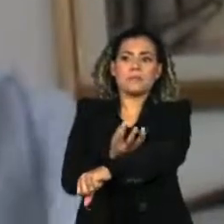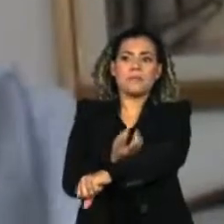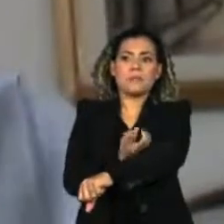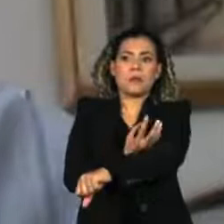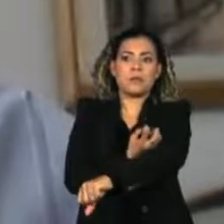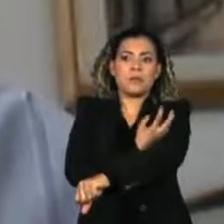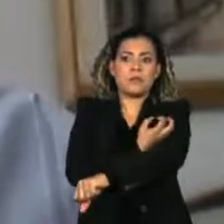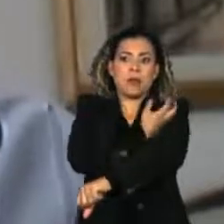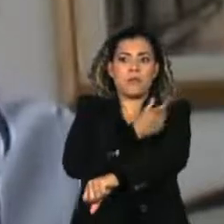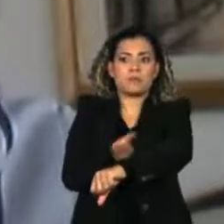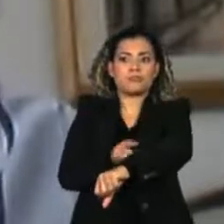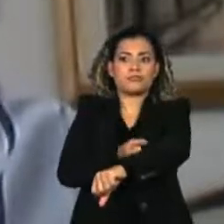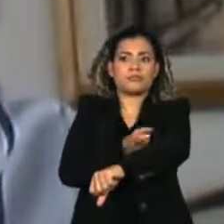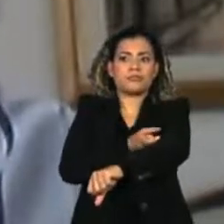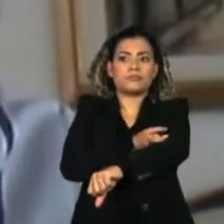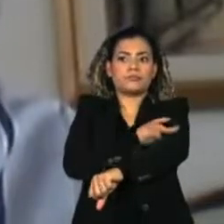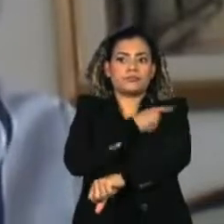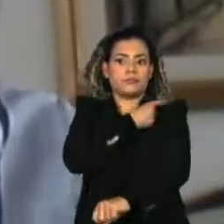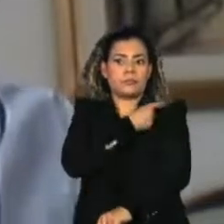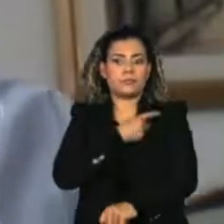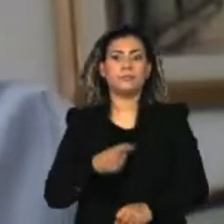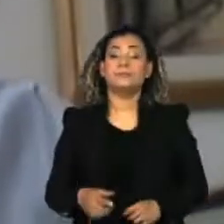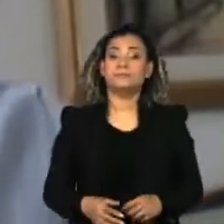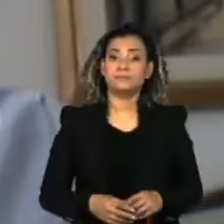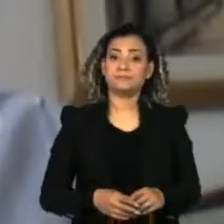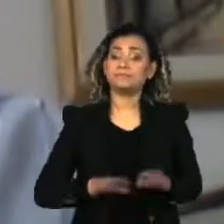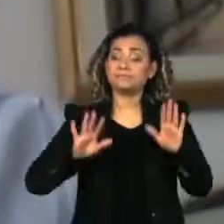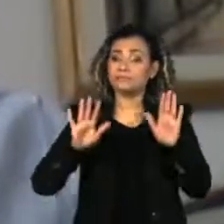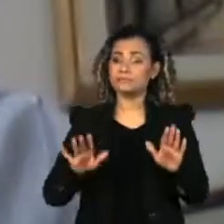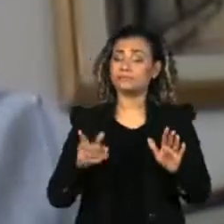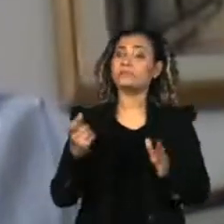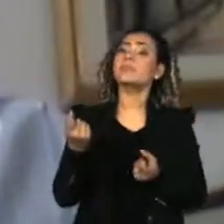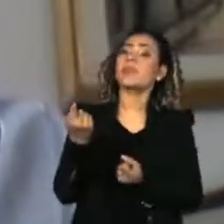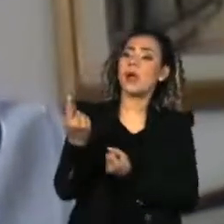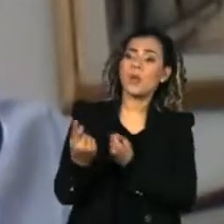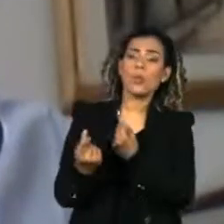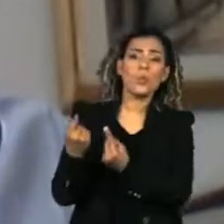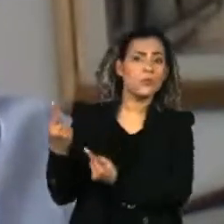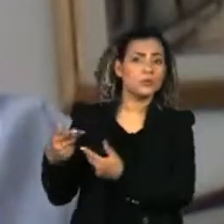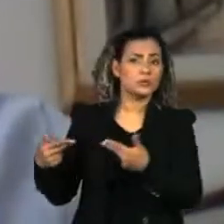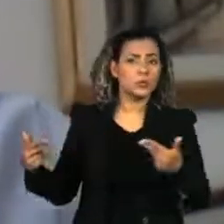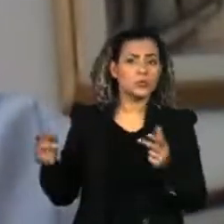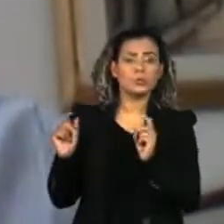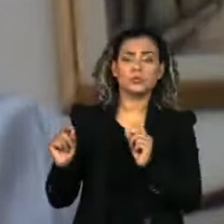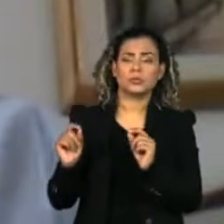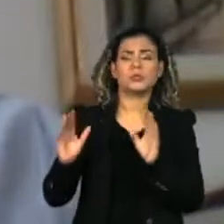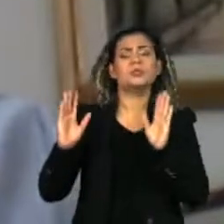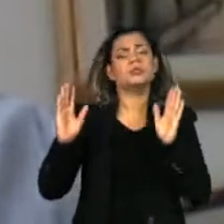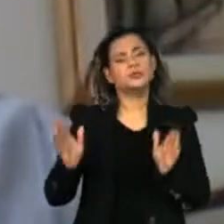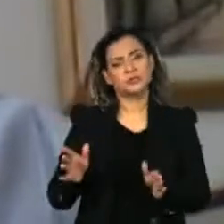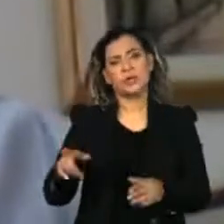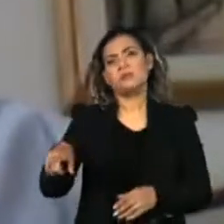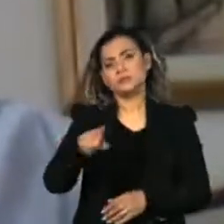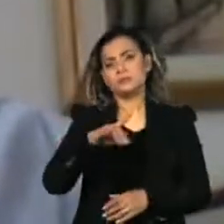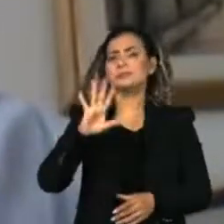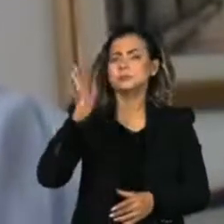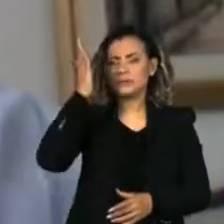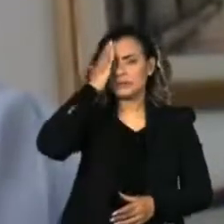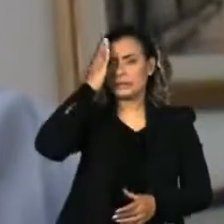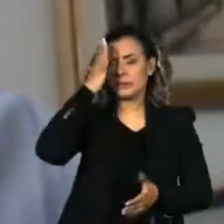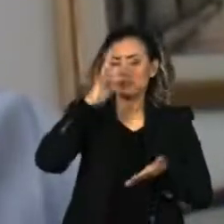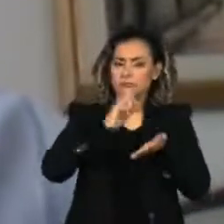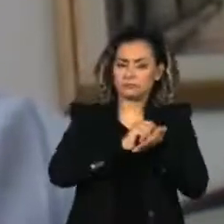manifeste na plenitude. Alguns fatores que já estão bem